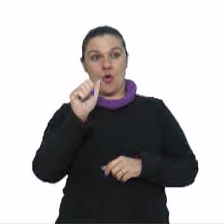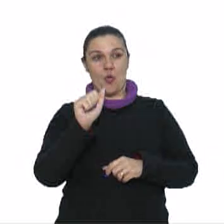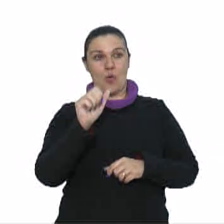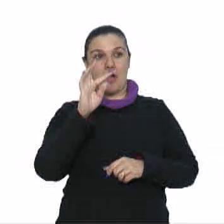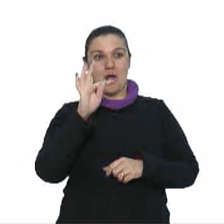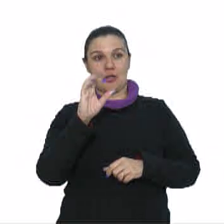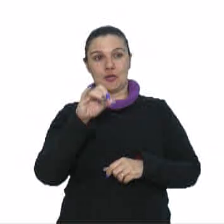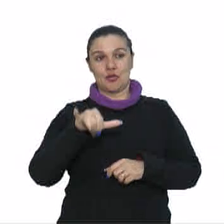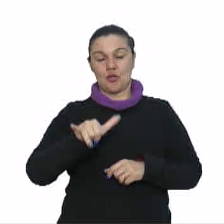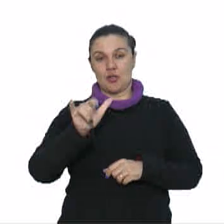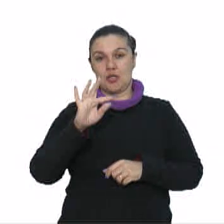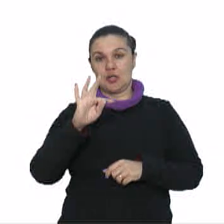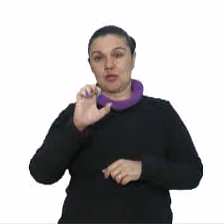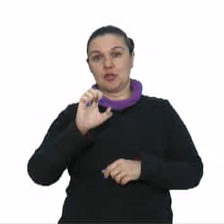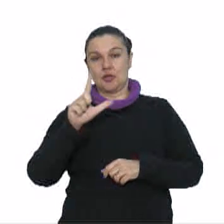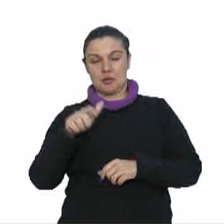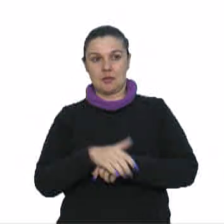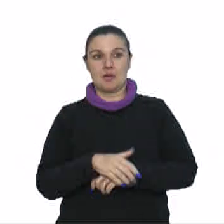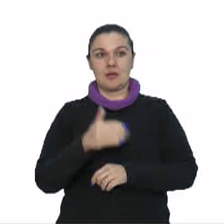conforme descrito no Codex